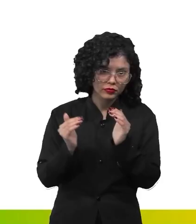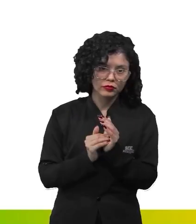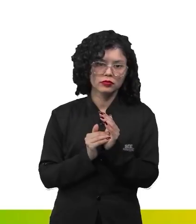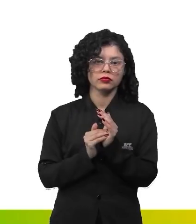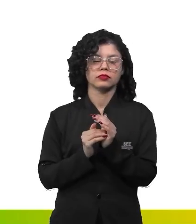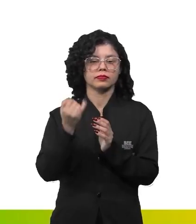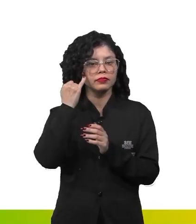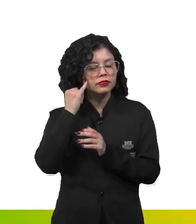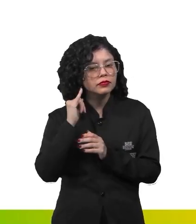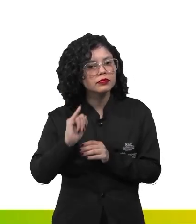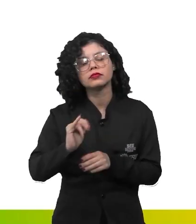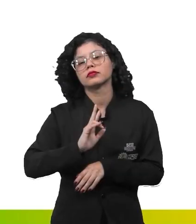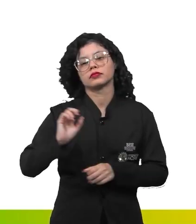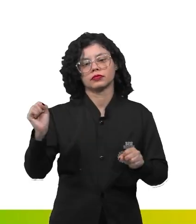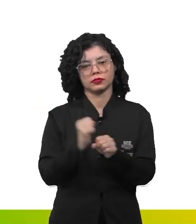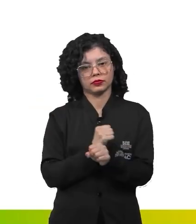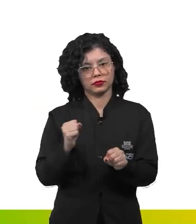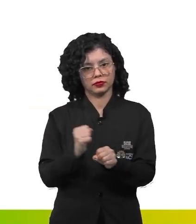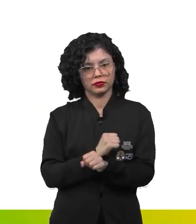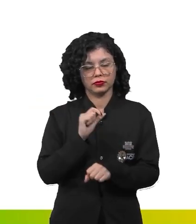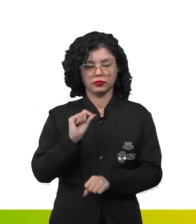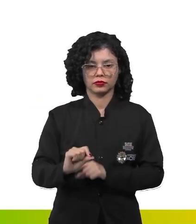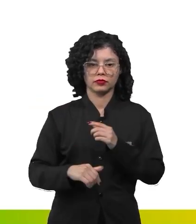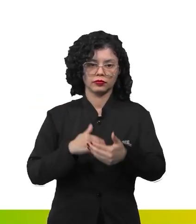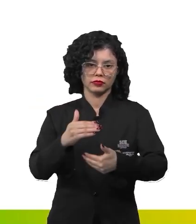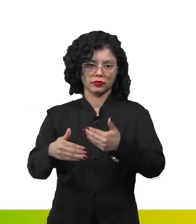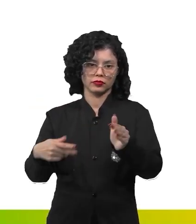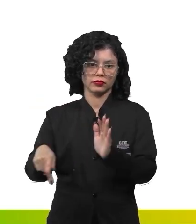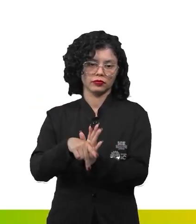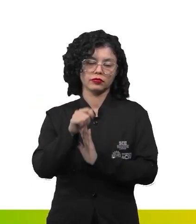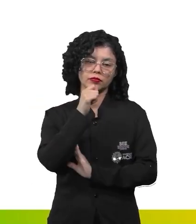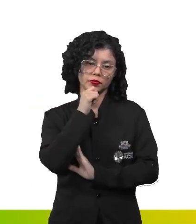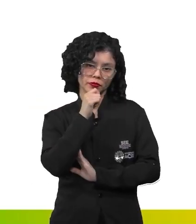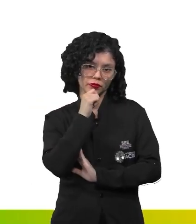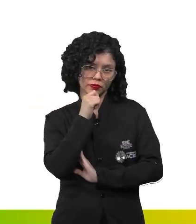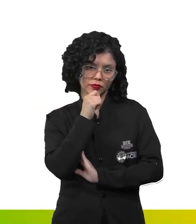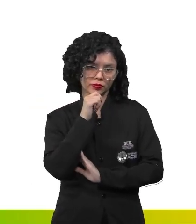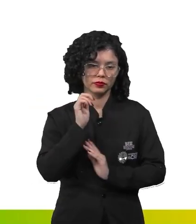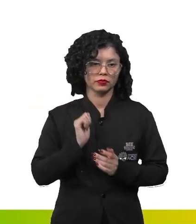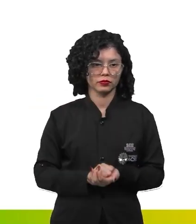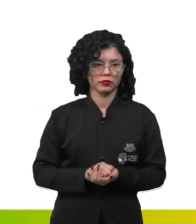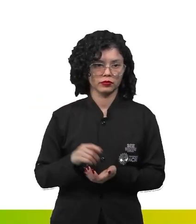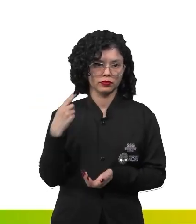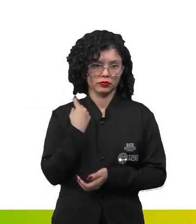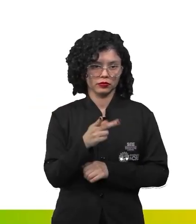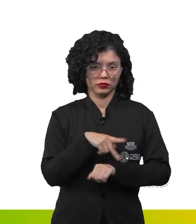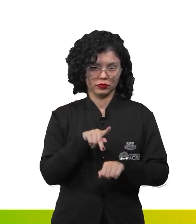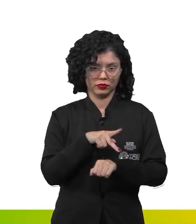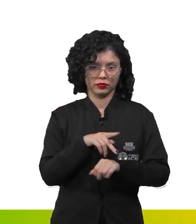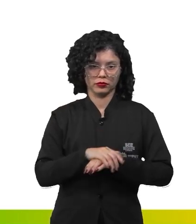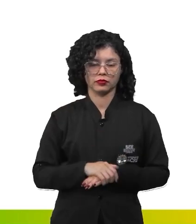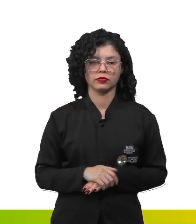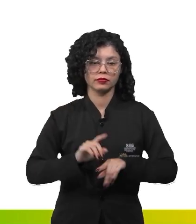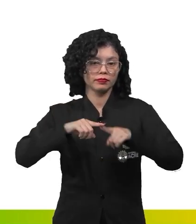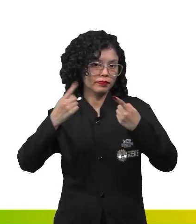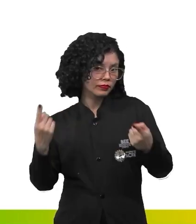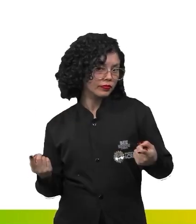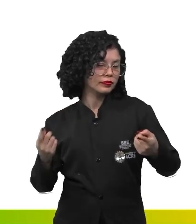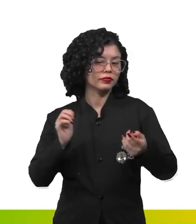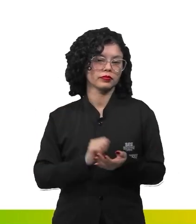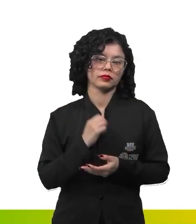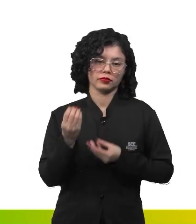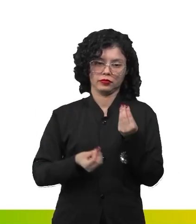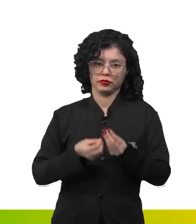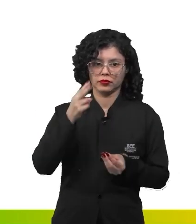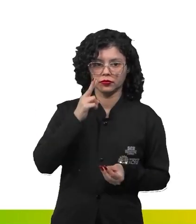uma ideia construída nesse processo da miscigenação do nosso país. Mas,